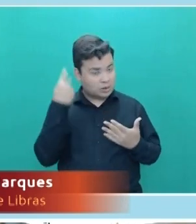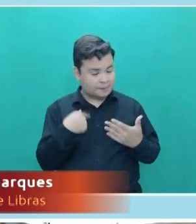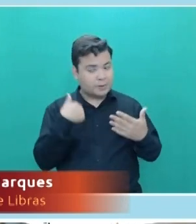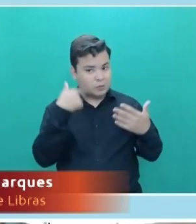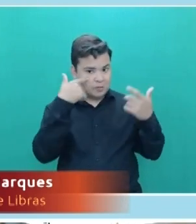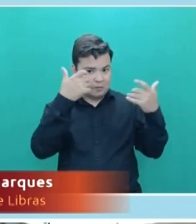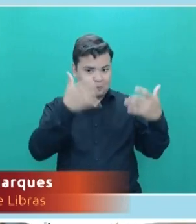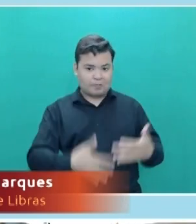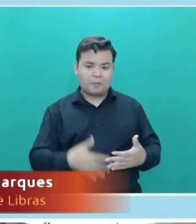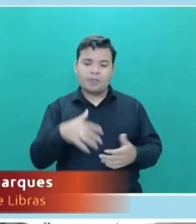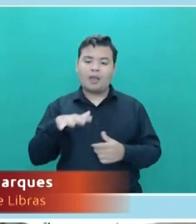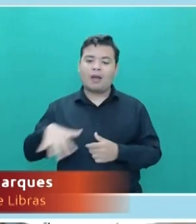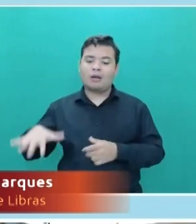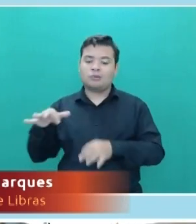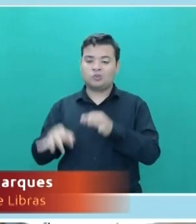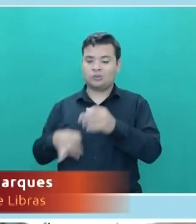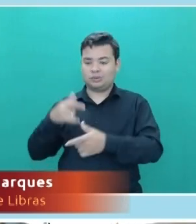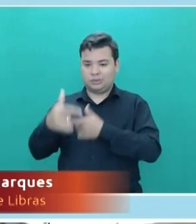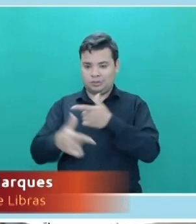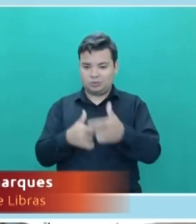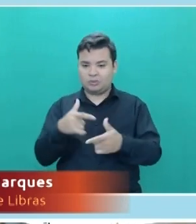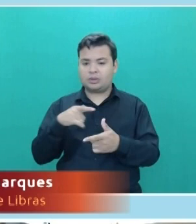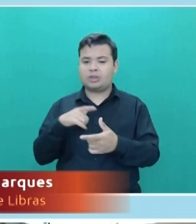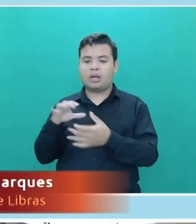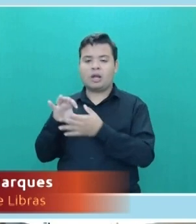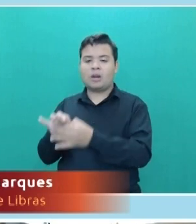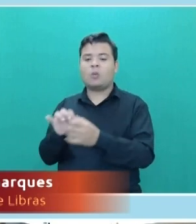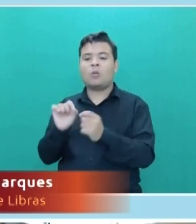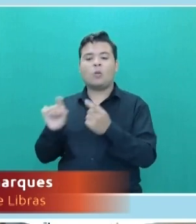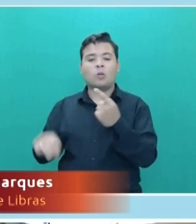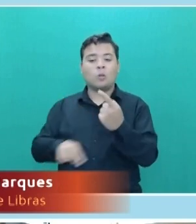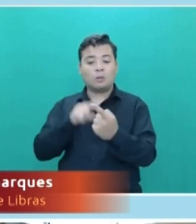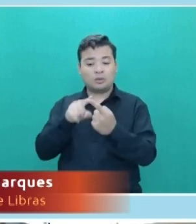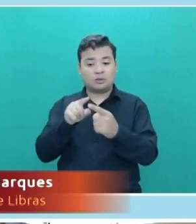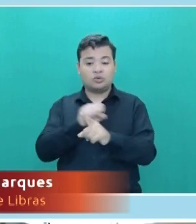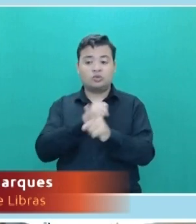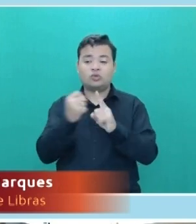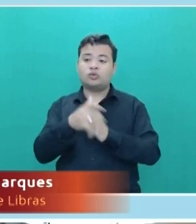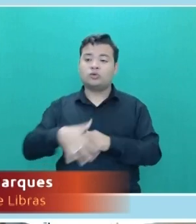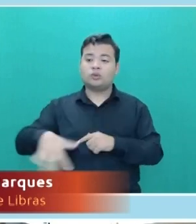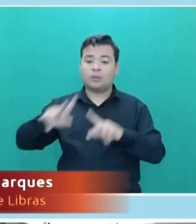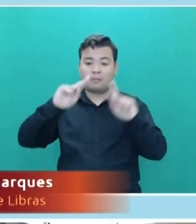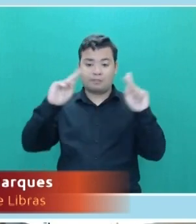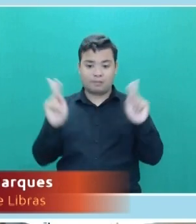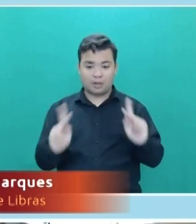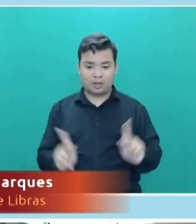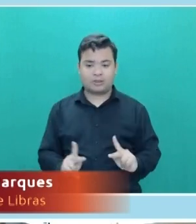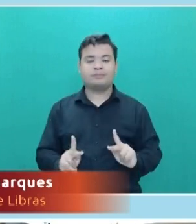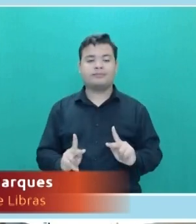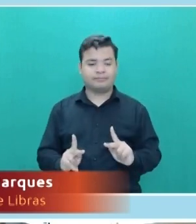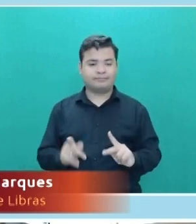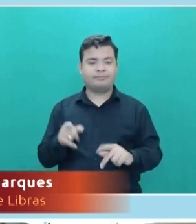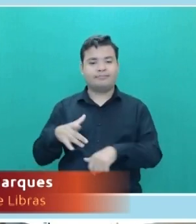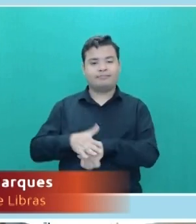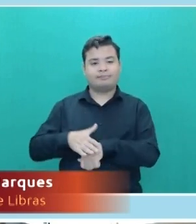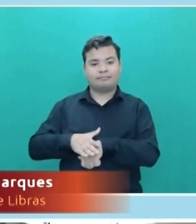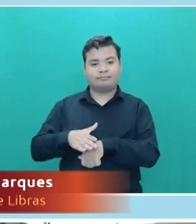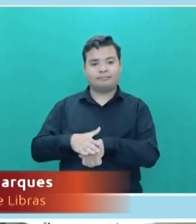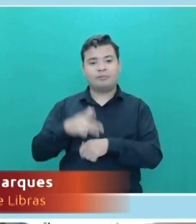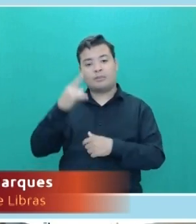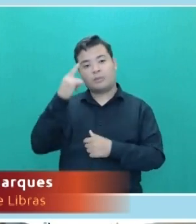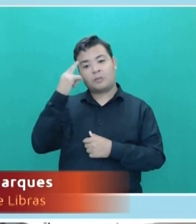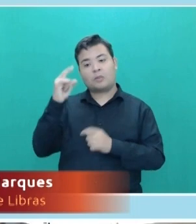como instrumento de pacificação social. A Justiça do Trabalho foi instituída para nós eliminarmos,